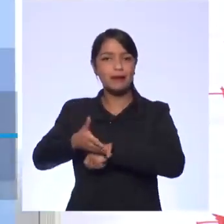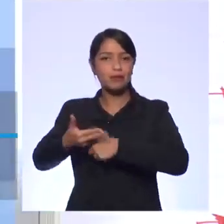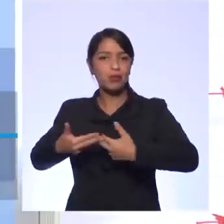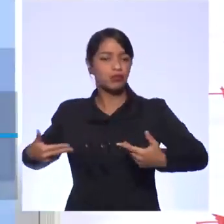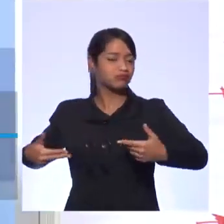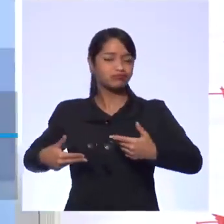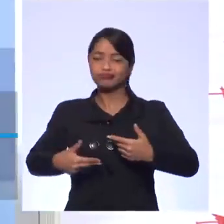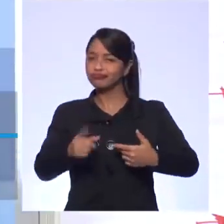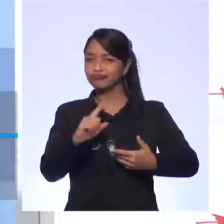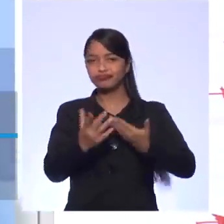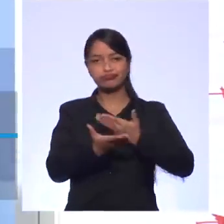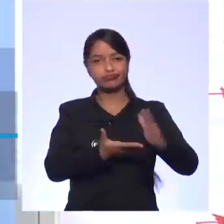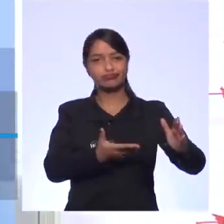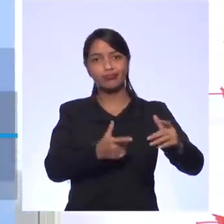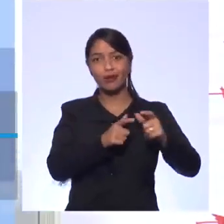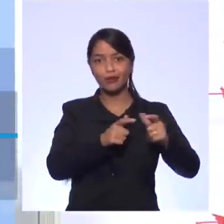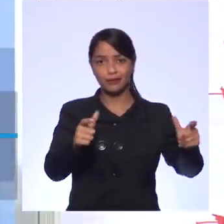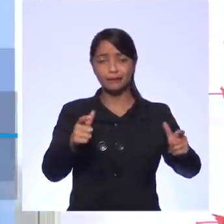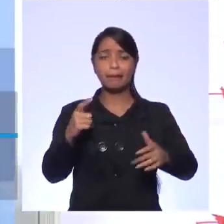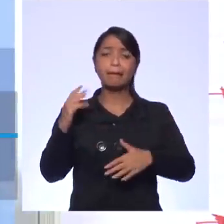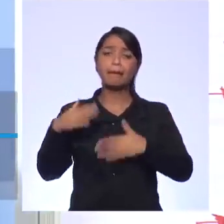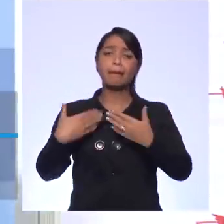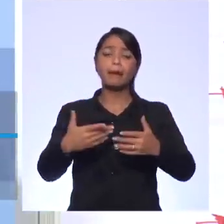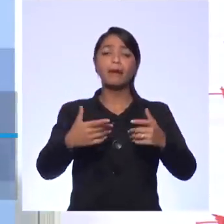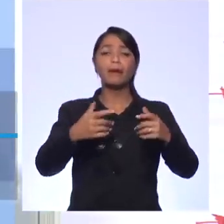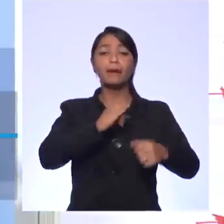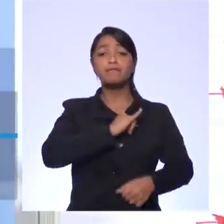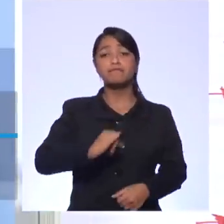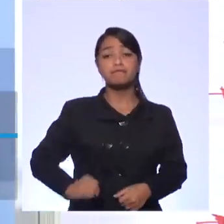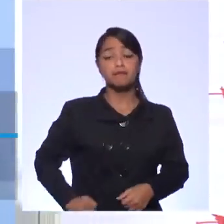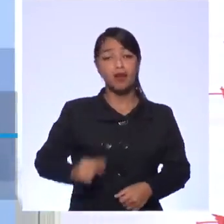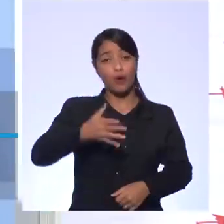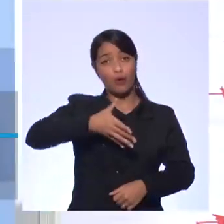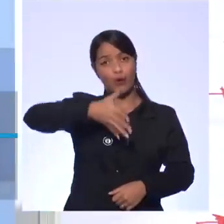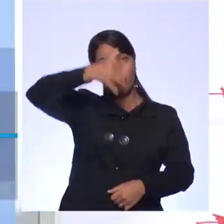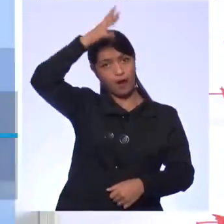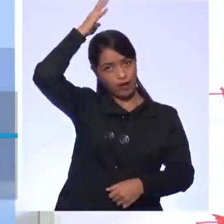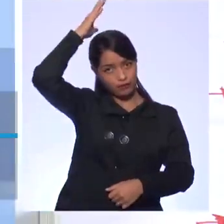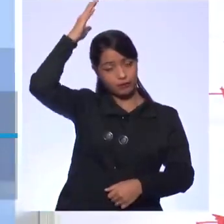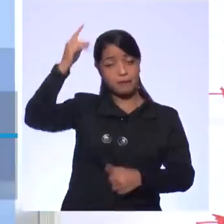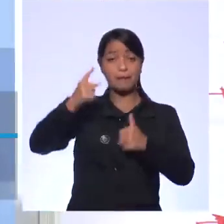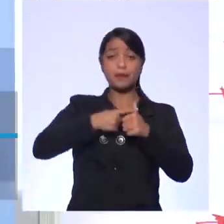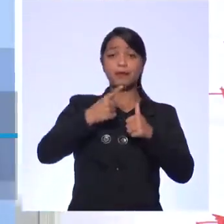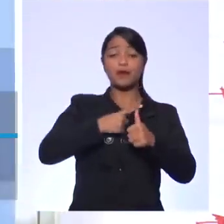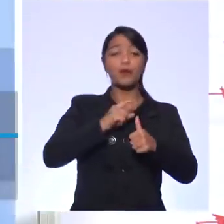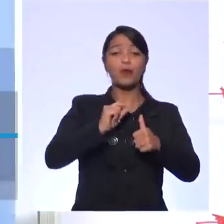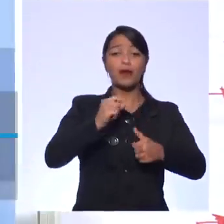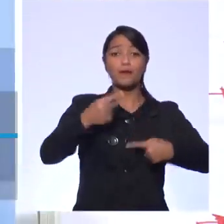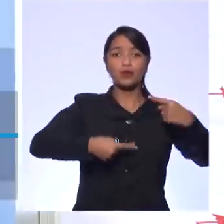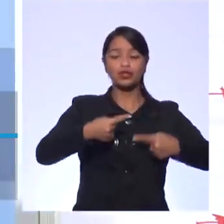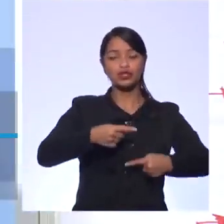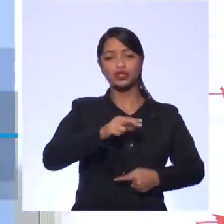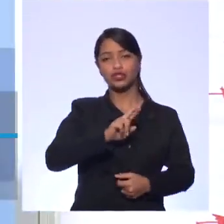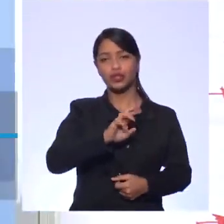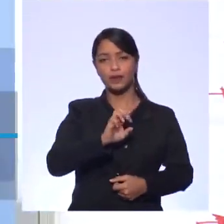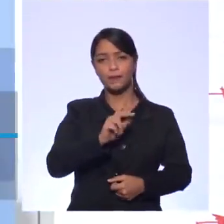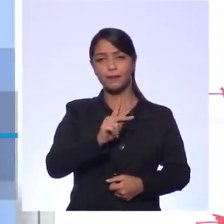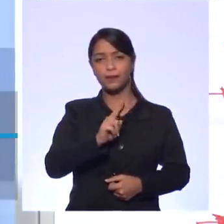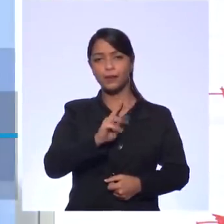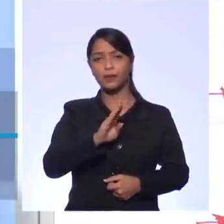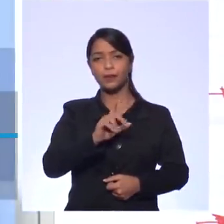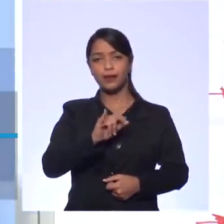sequência, nós temos aí o Império Romano. Então, a República Romana, depois o Império Romano. E no Império Romano,